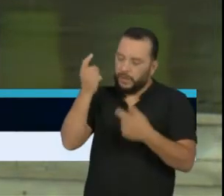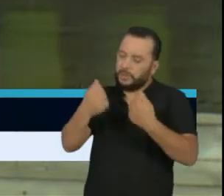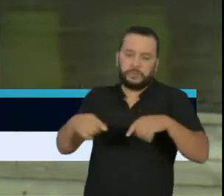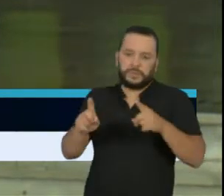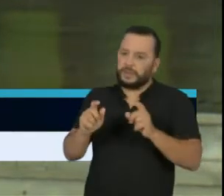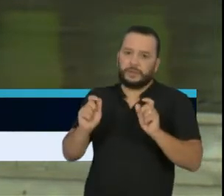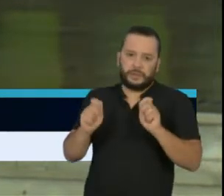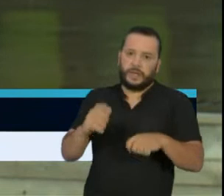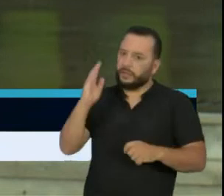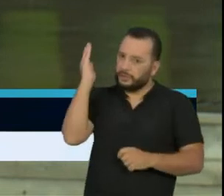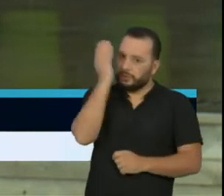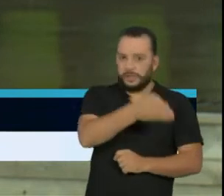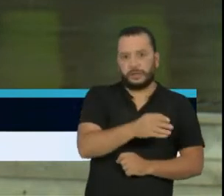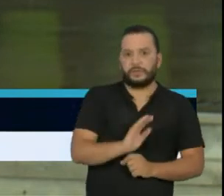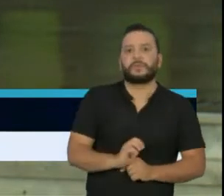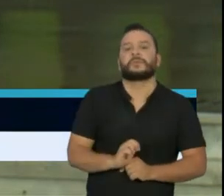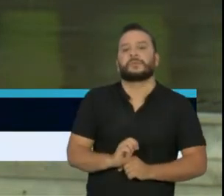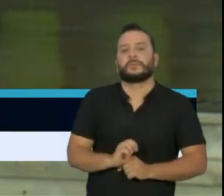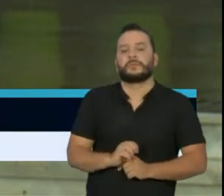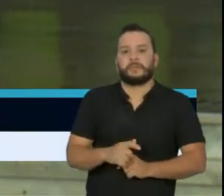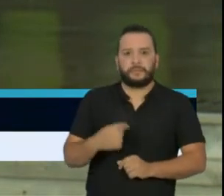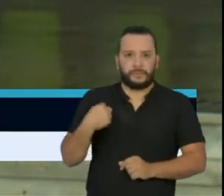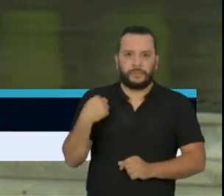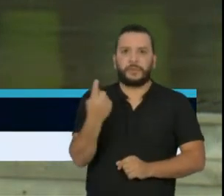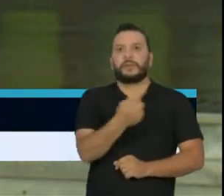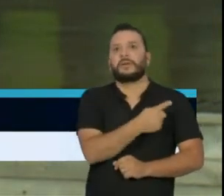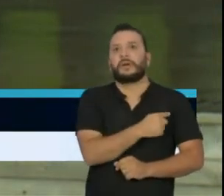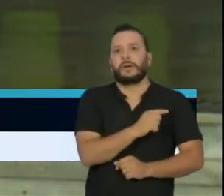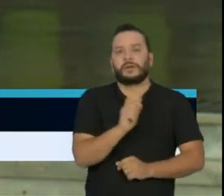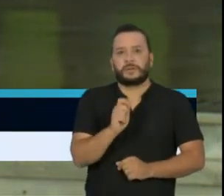Se necessário, nós podemos